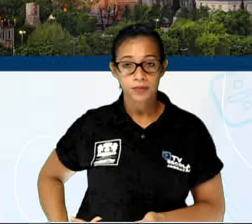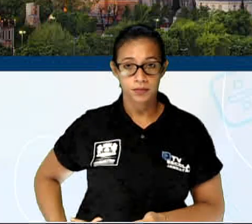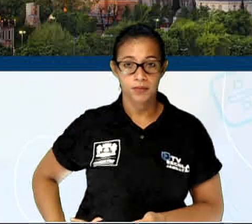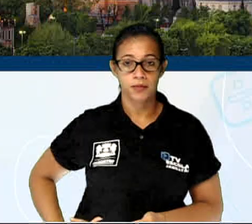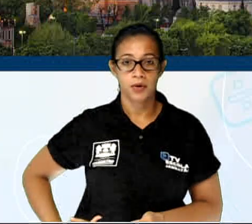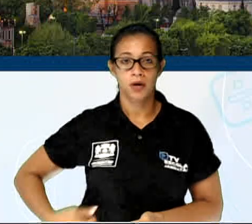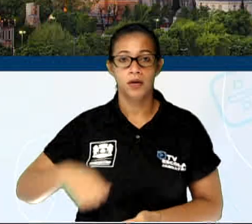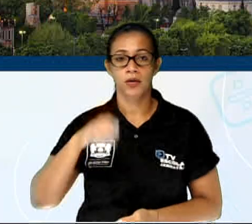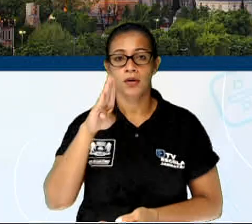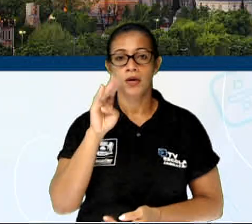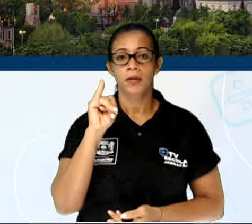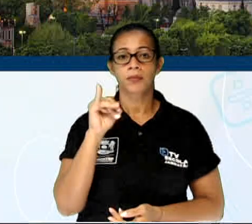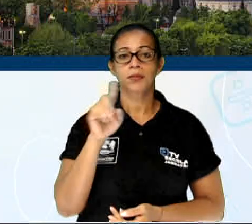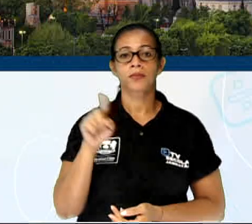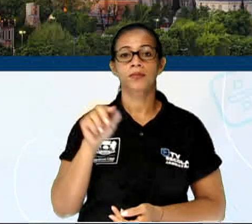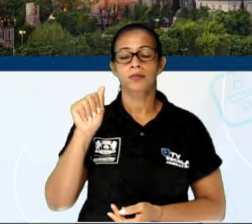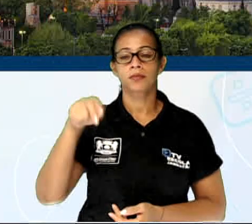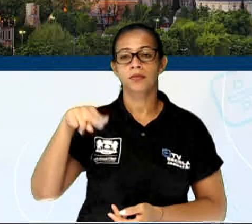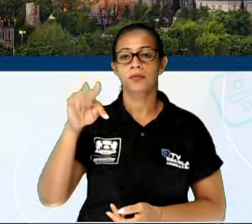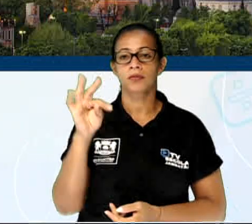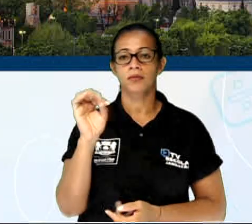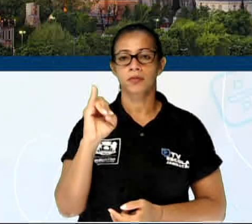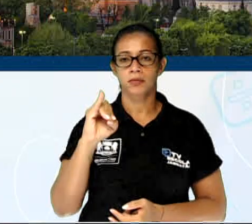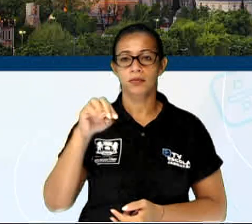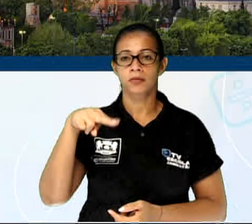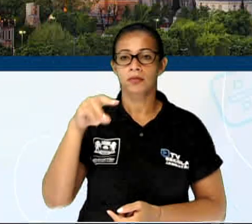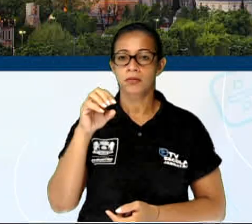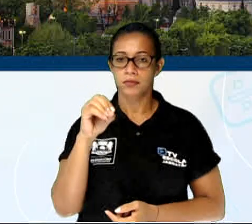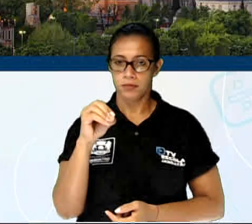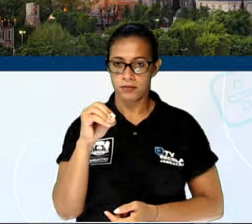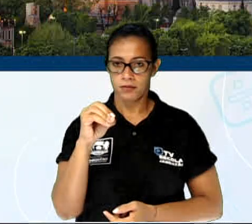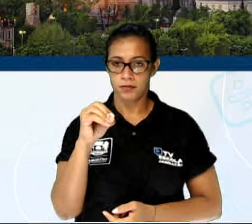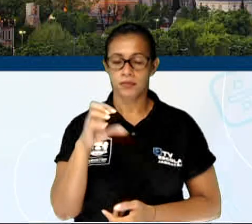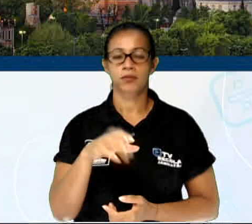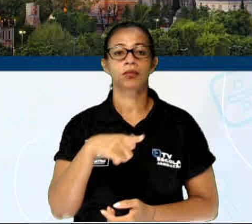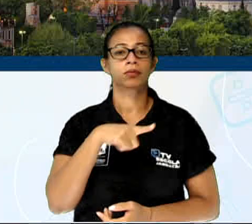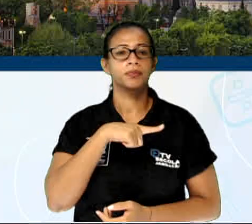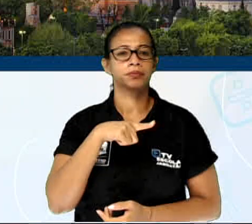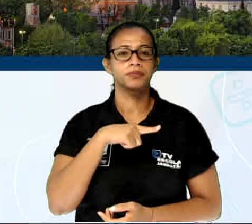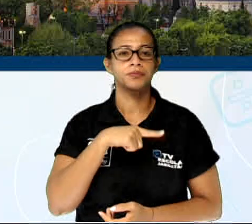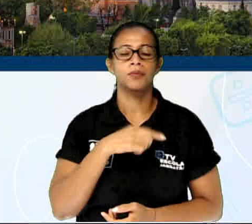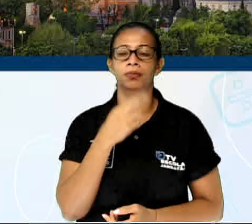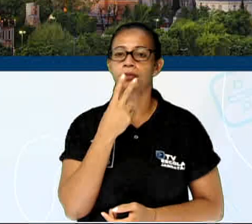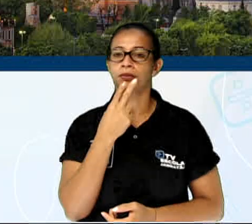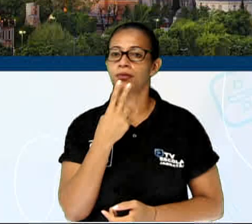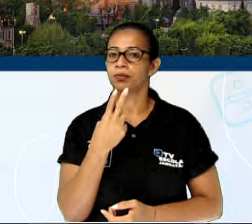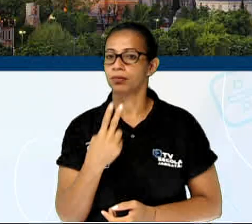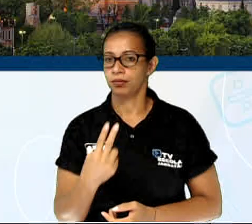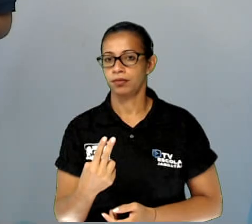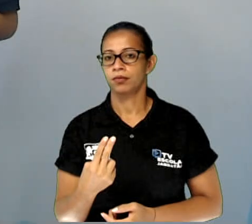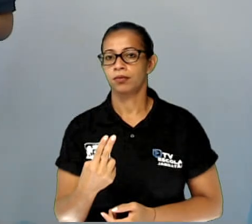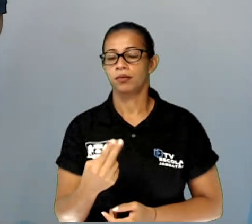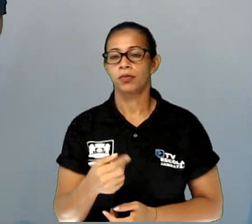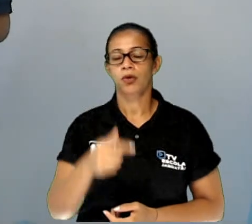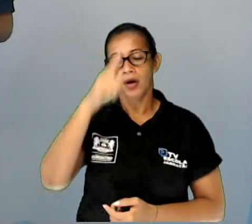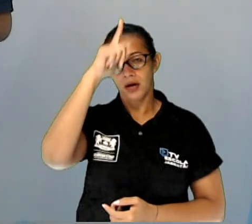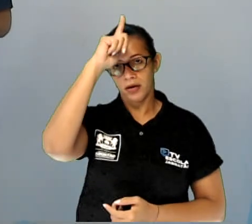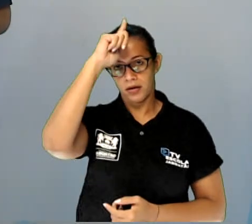tá, Bizâncio. Conservou-se ali a língua grega e inicialmente foi chamada de Nova Roma, porque eles queriam